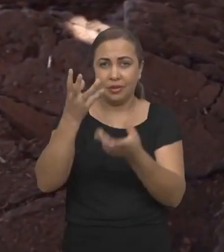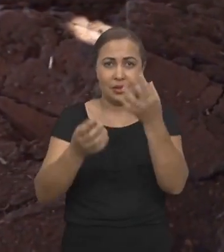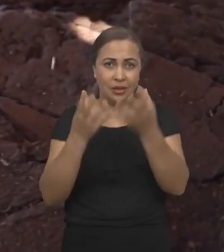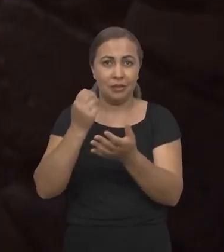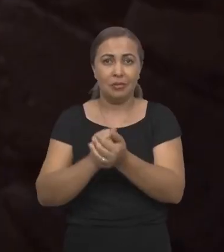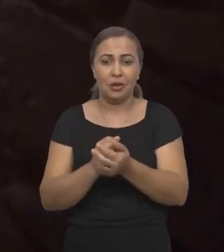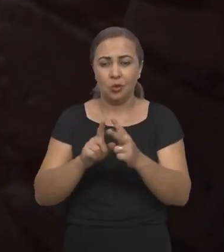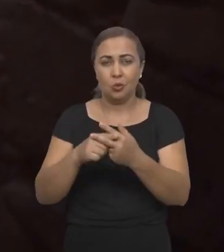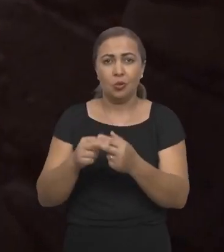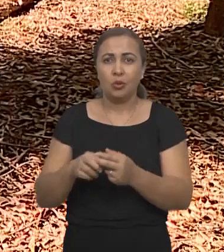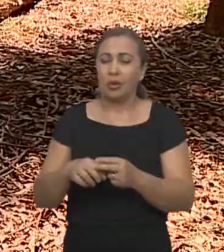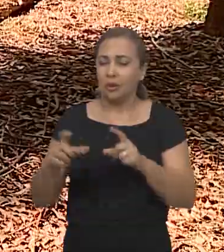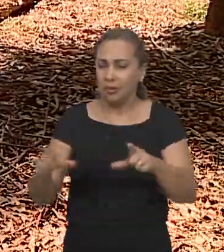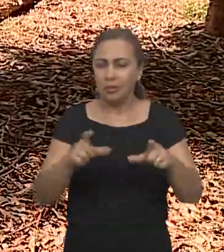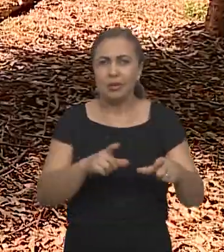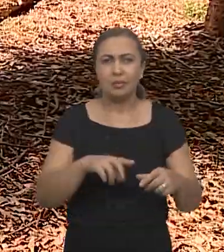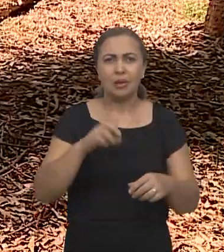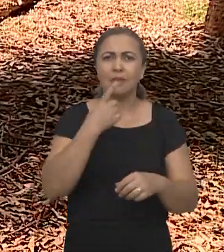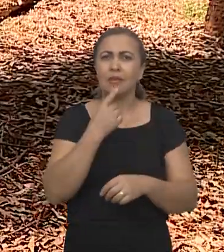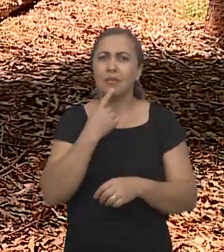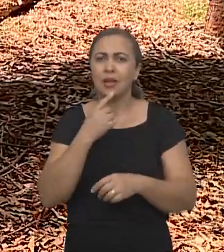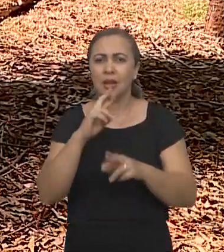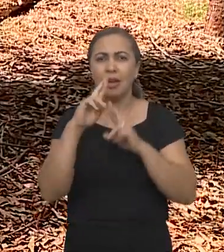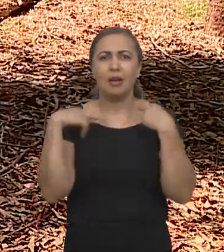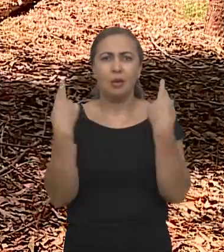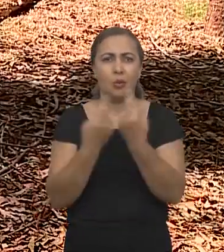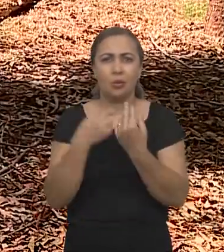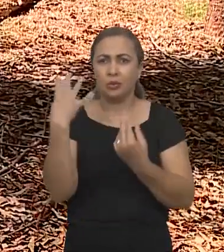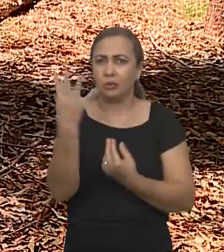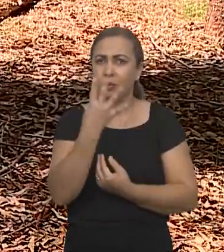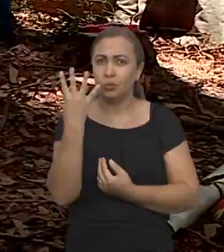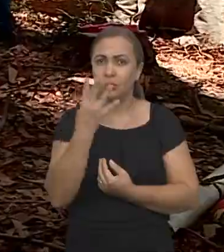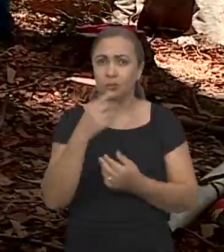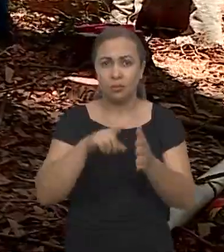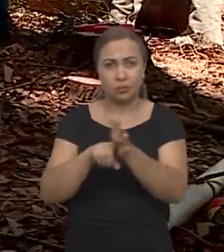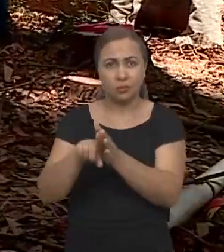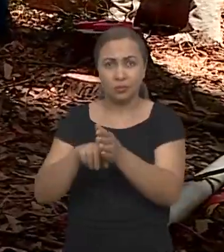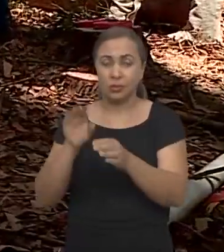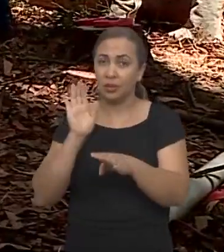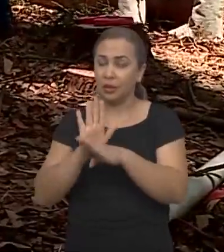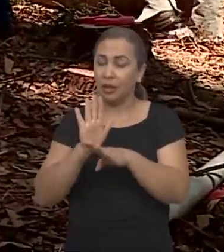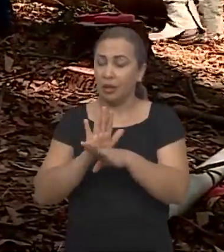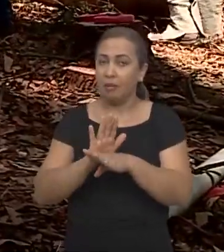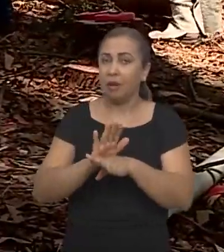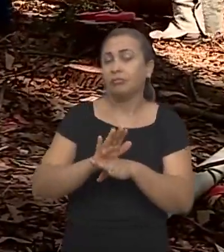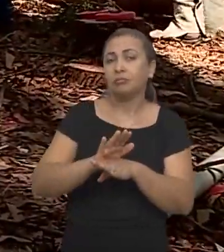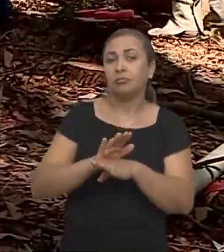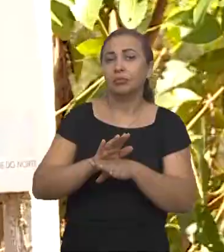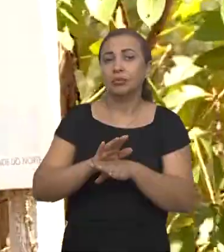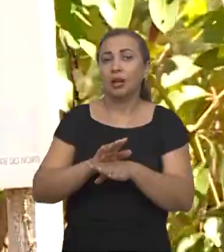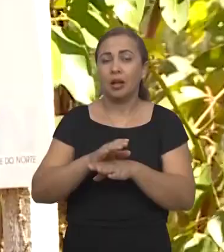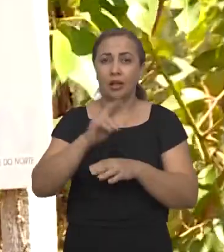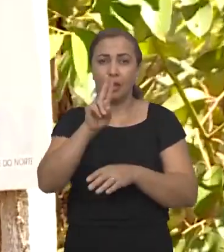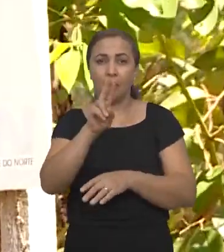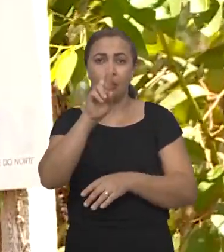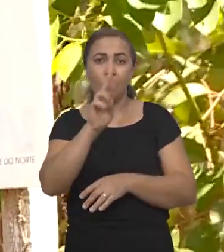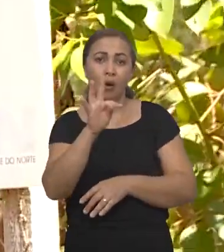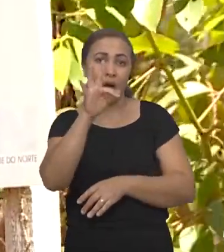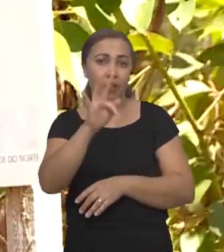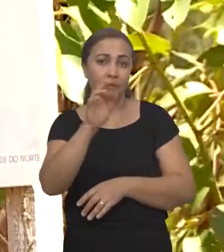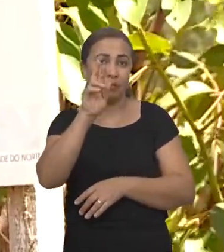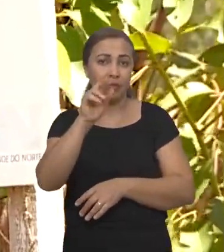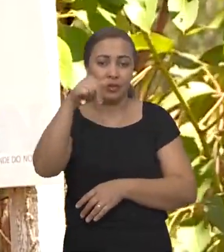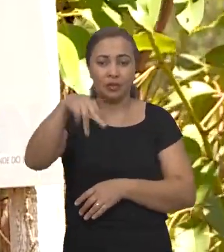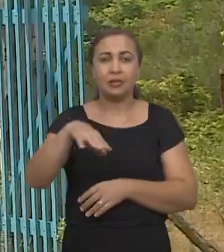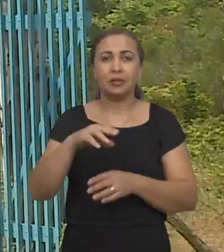de cerâmica vermelha, reúne 4 pesquisadores que atuam na área de experimentação florestal da UFRN,